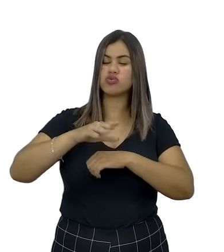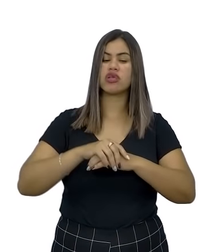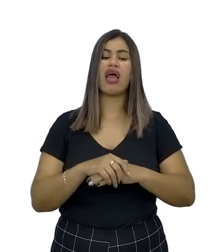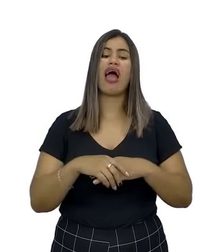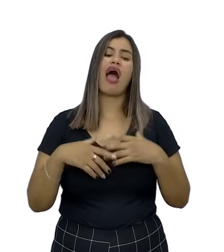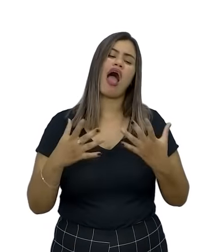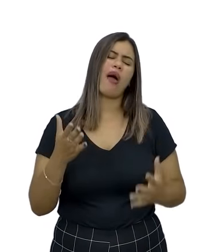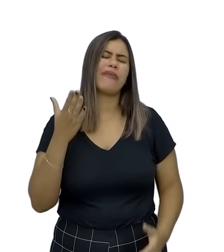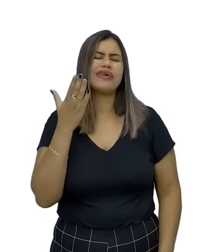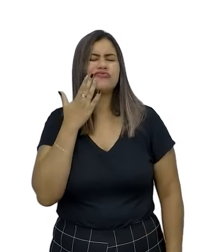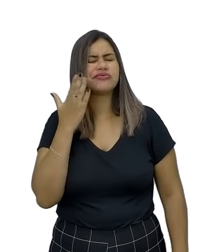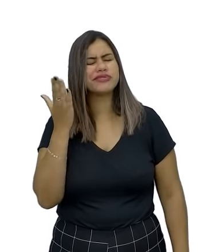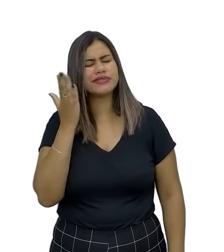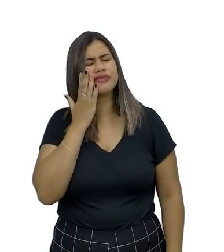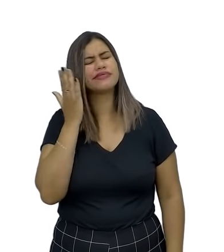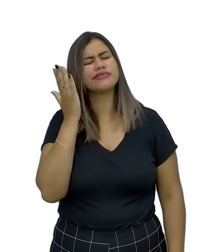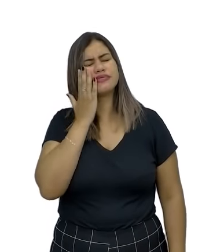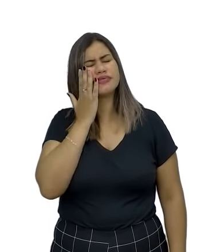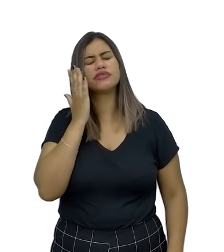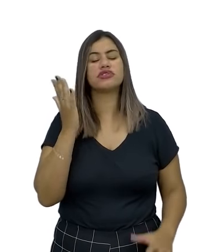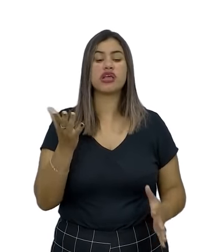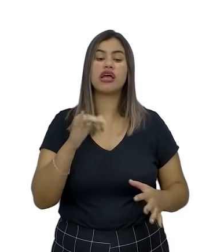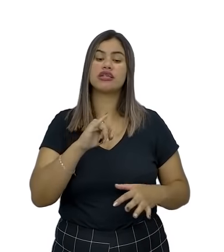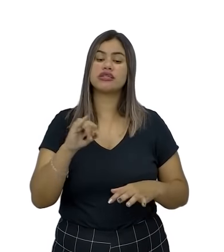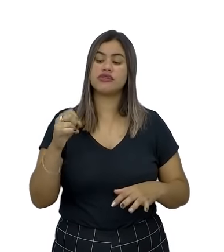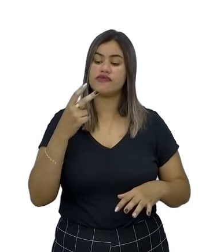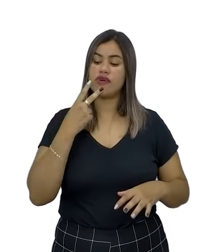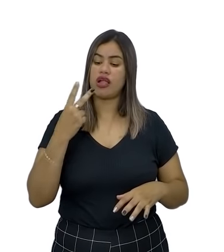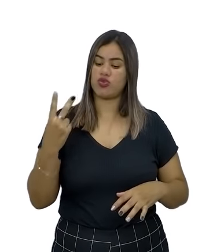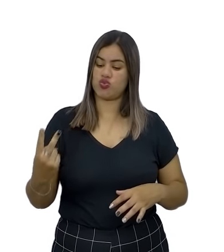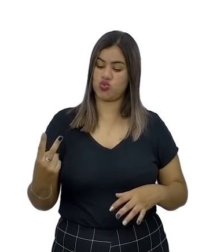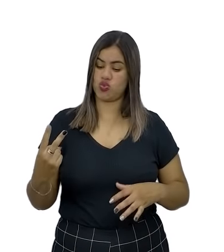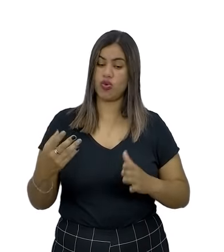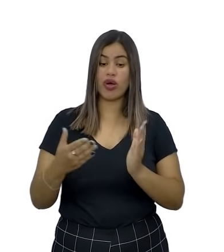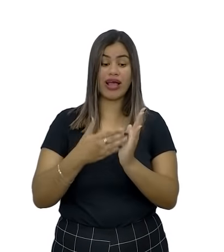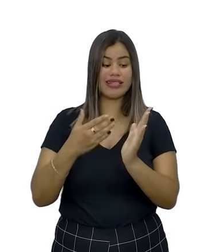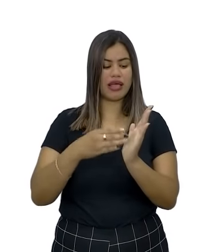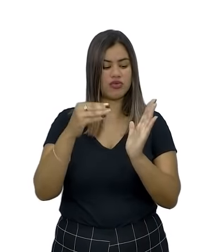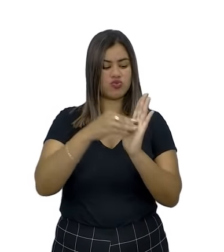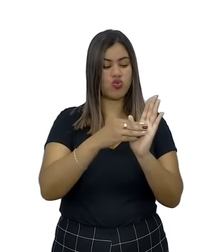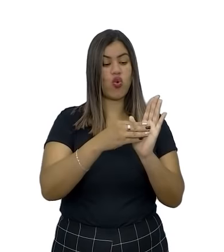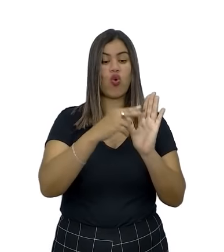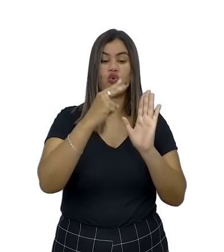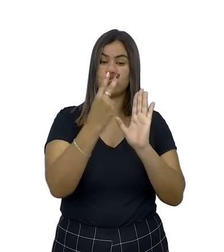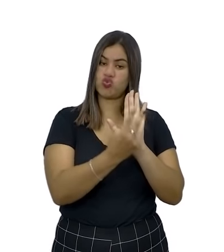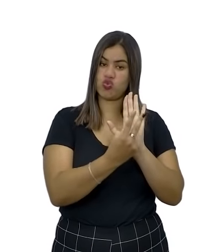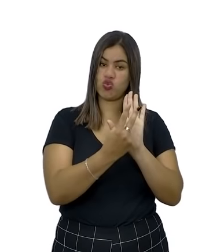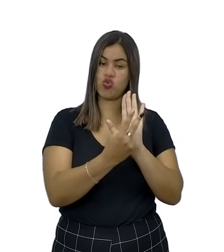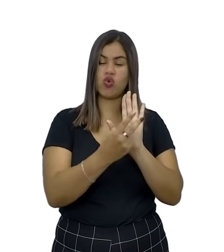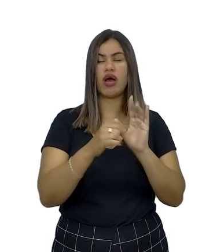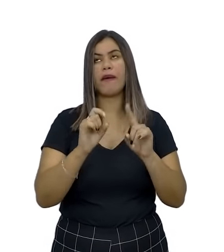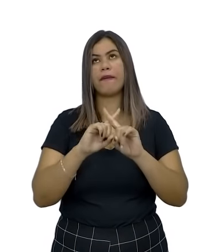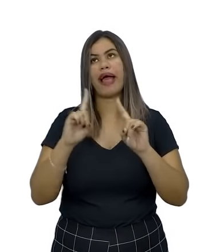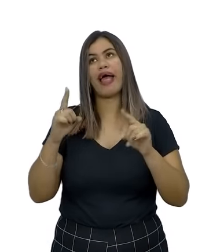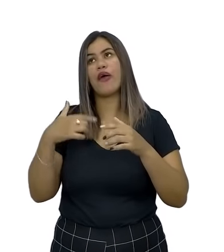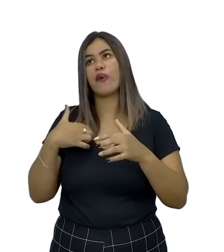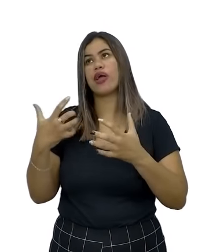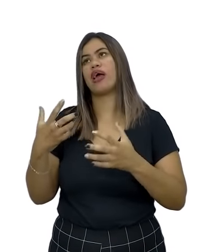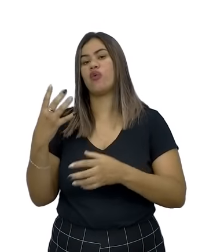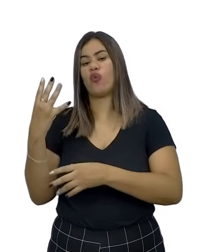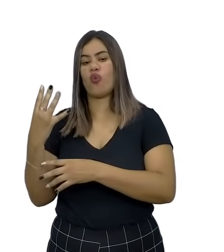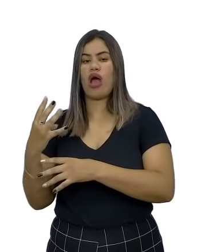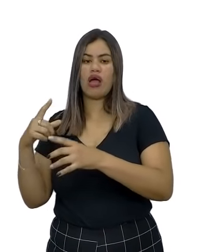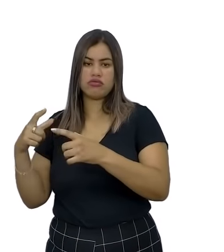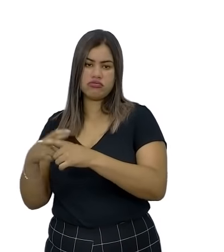dessa forma. Se está escrito lá em duplas e eu quero colocar em grupos pequenos grupos, tudo bem,